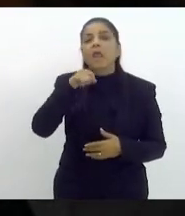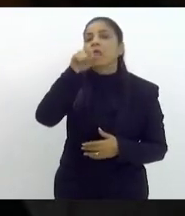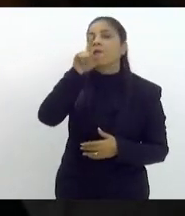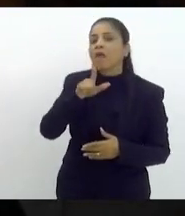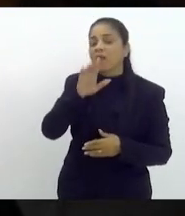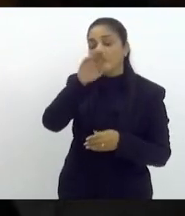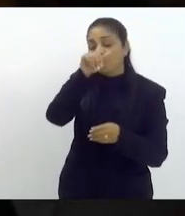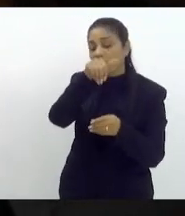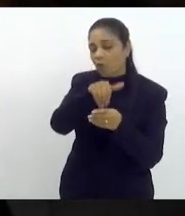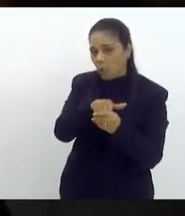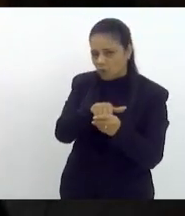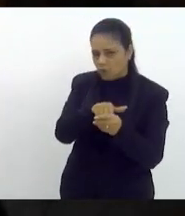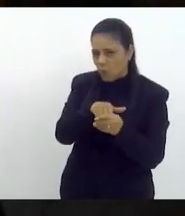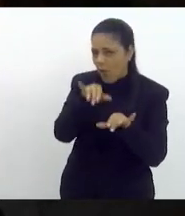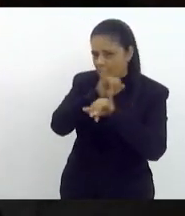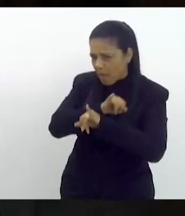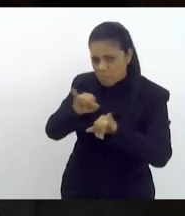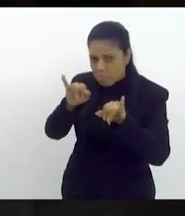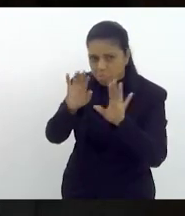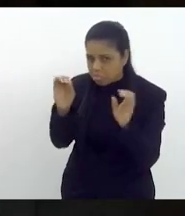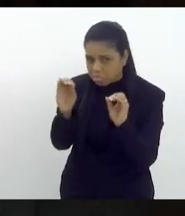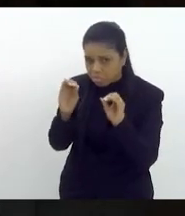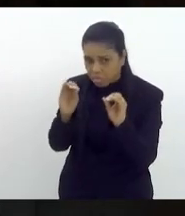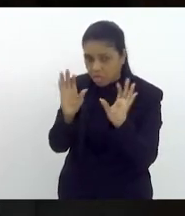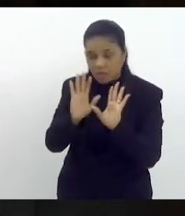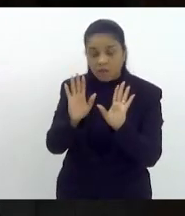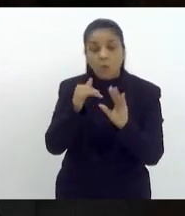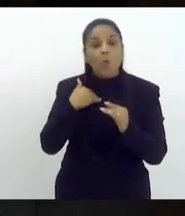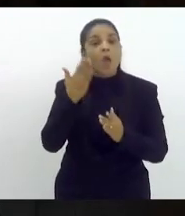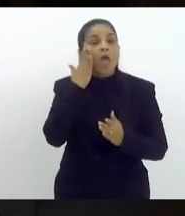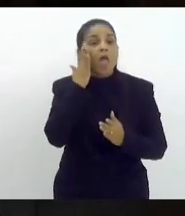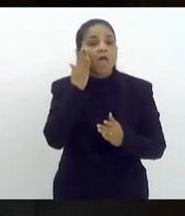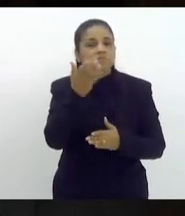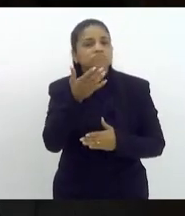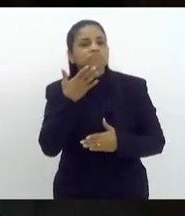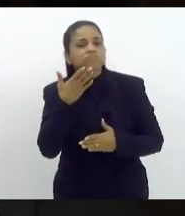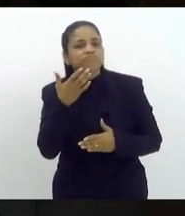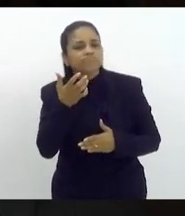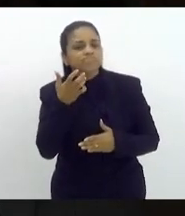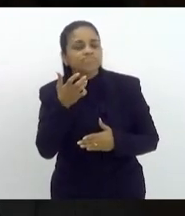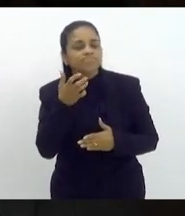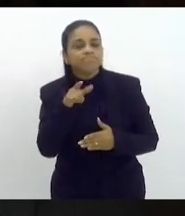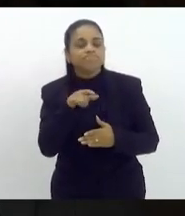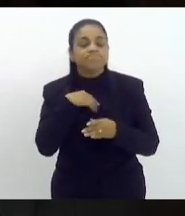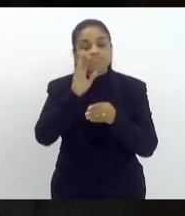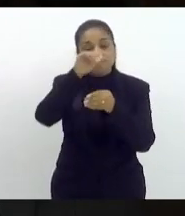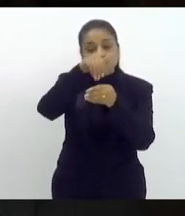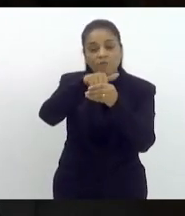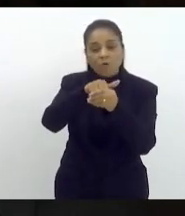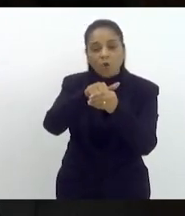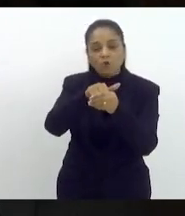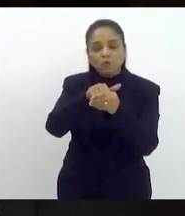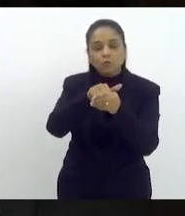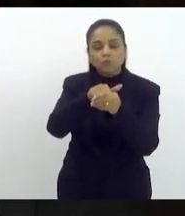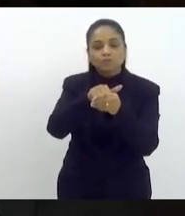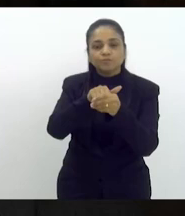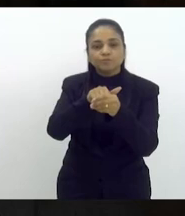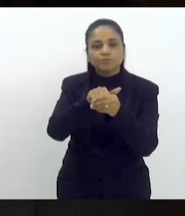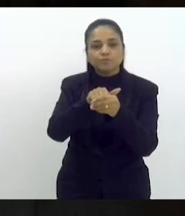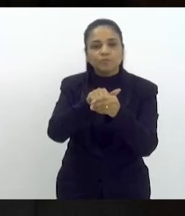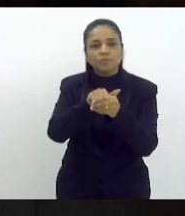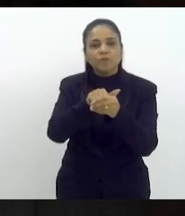que vota Não é para me divulgar para fazer nada eu quero saber quem vota a favor do poder econômico